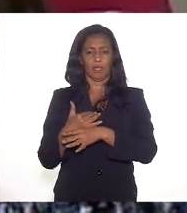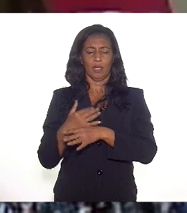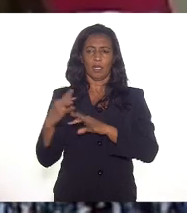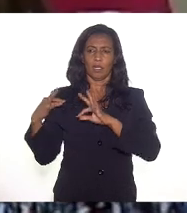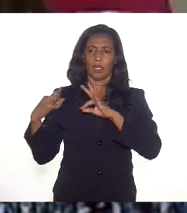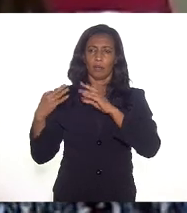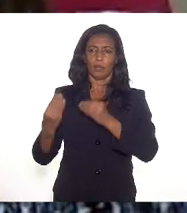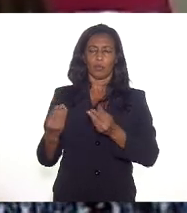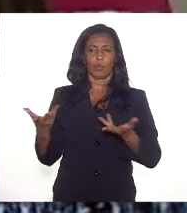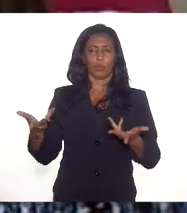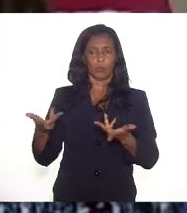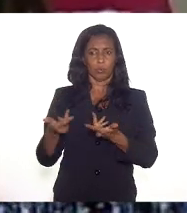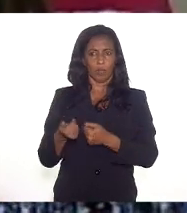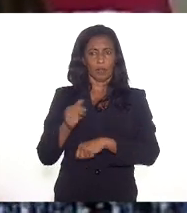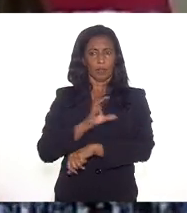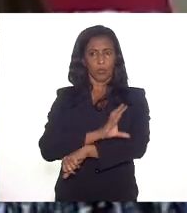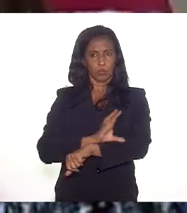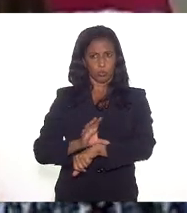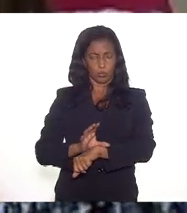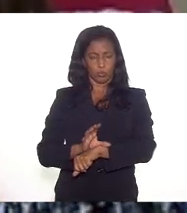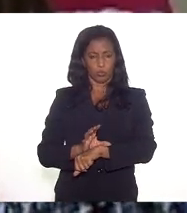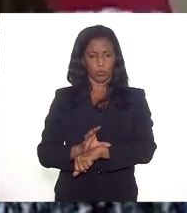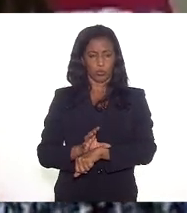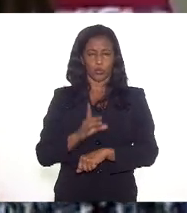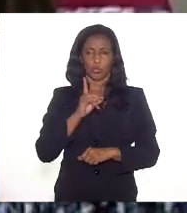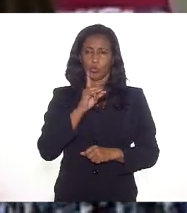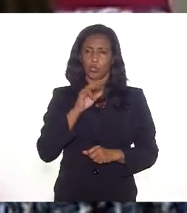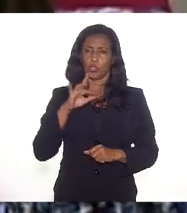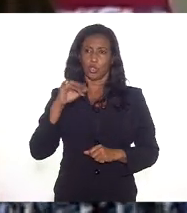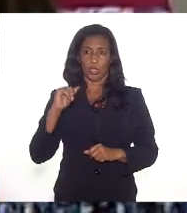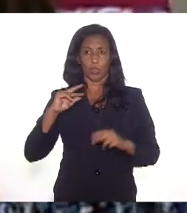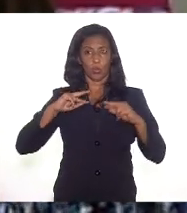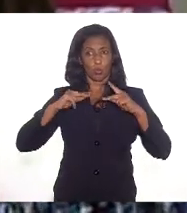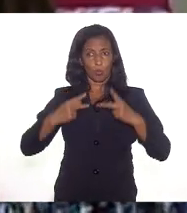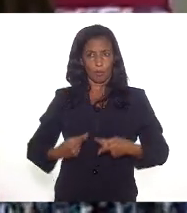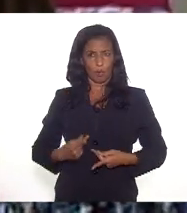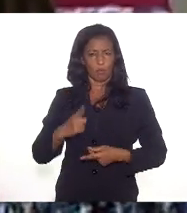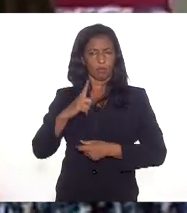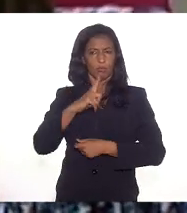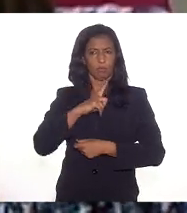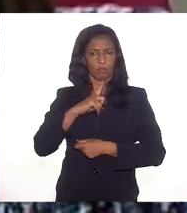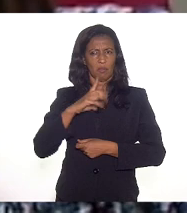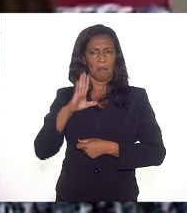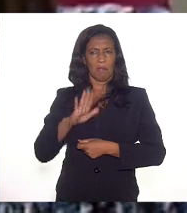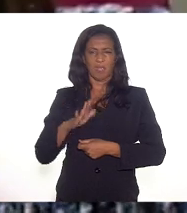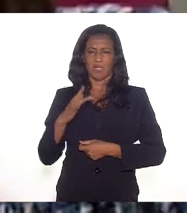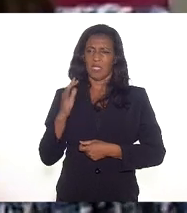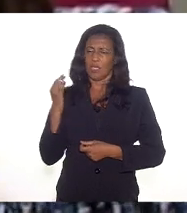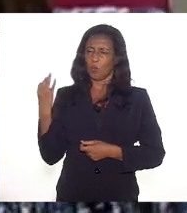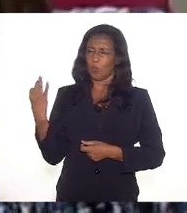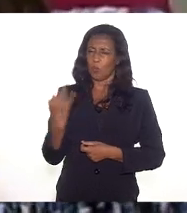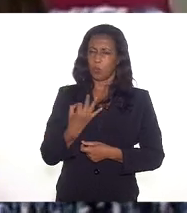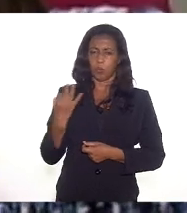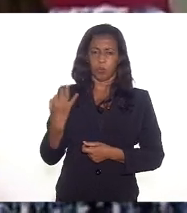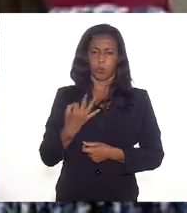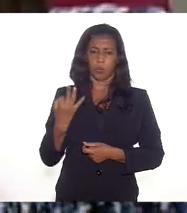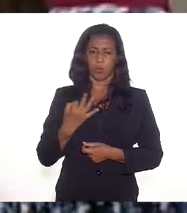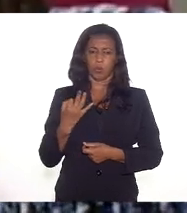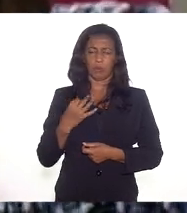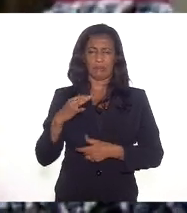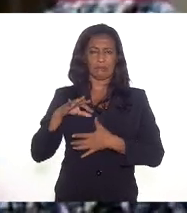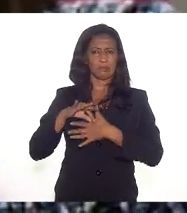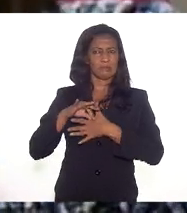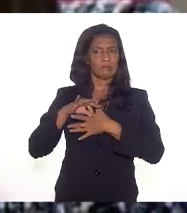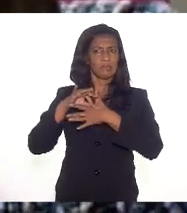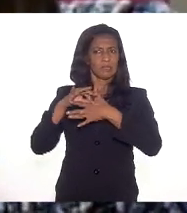toda a grandeza na cultura e nos direitos humanos que ele trouxe, mas ele foi, sem dúvida nenhuma, uma